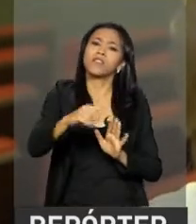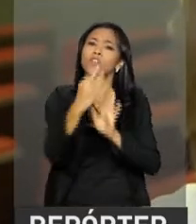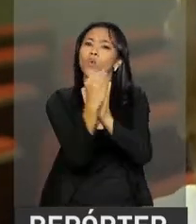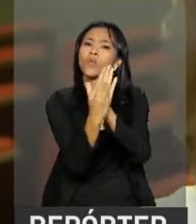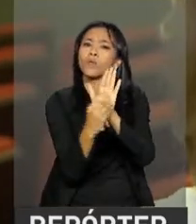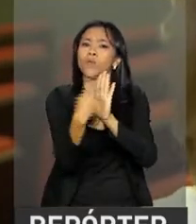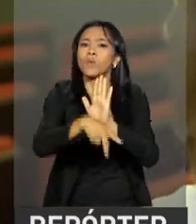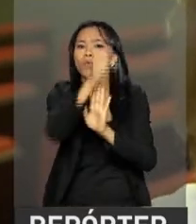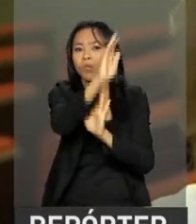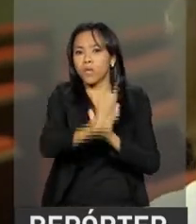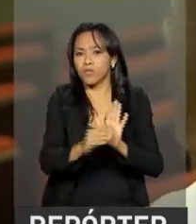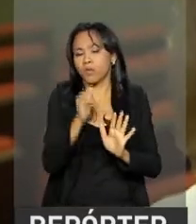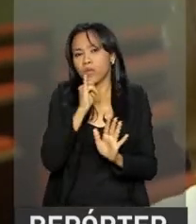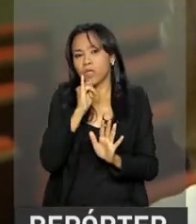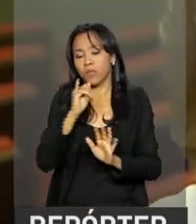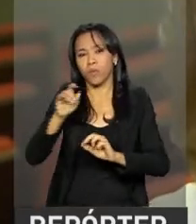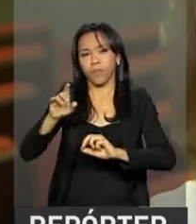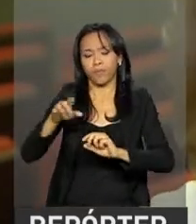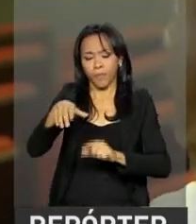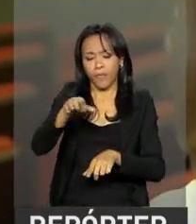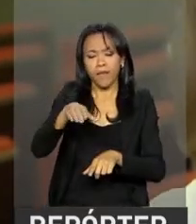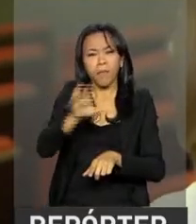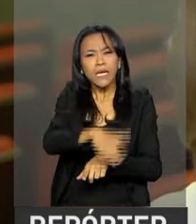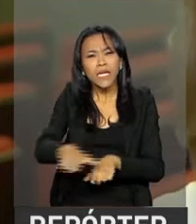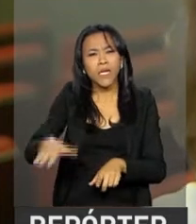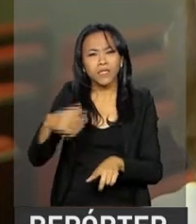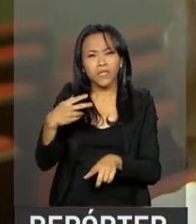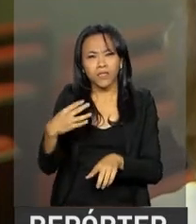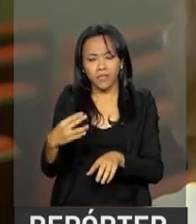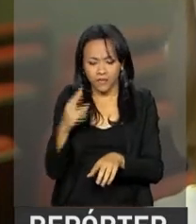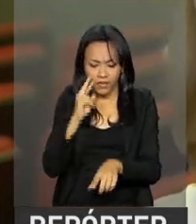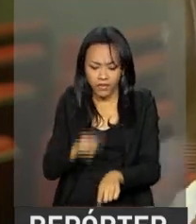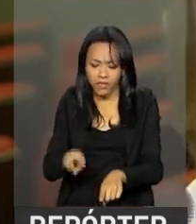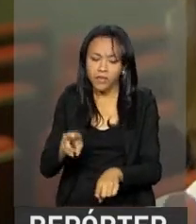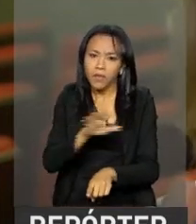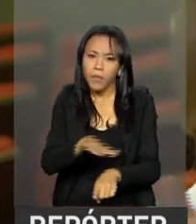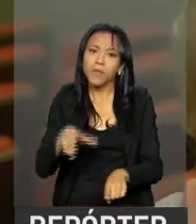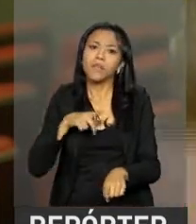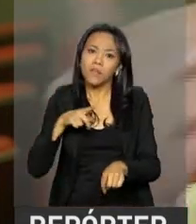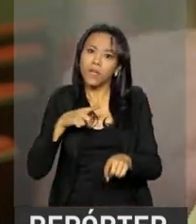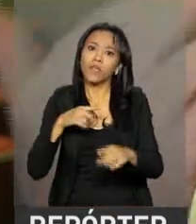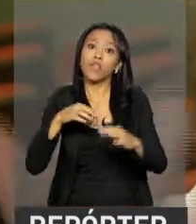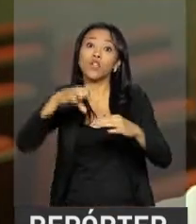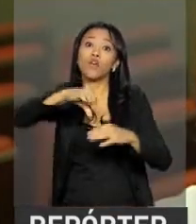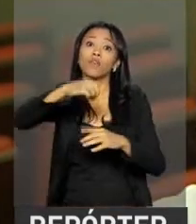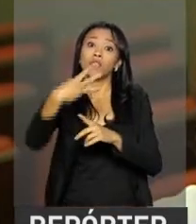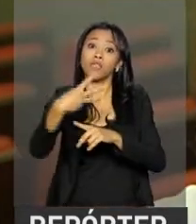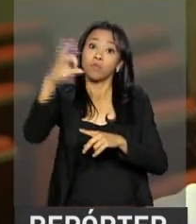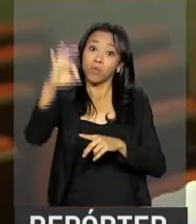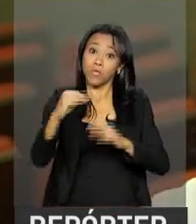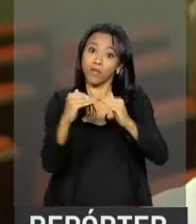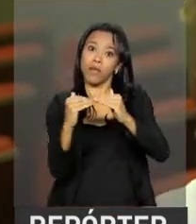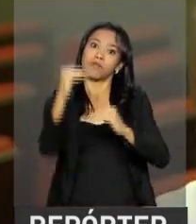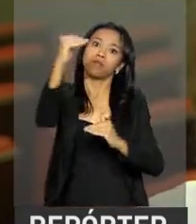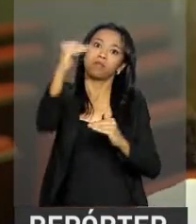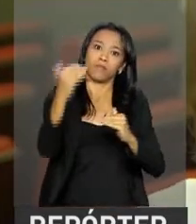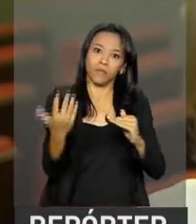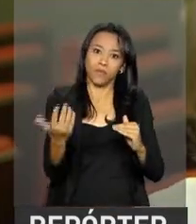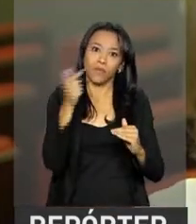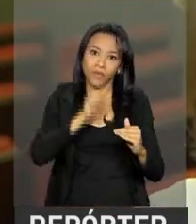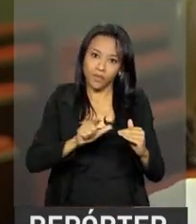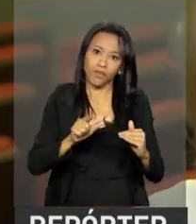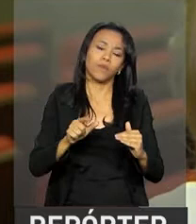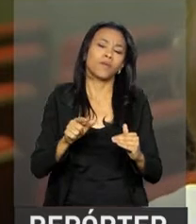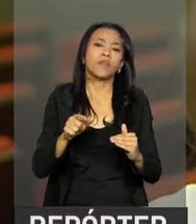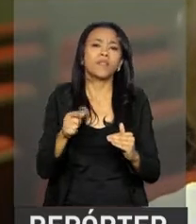tem uma ideia, nos canais infantis a gente tem um cumprimento acima da cota de 93%. Então, quer dizer, o